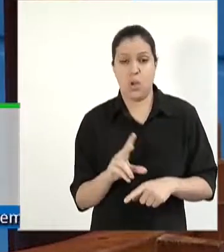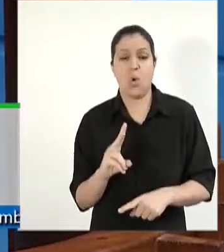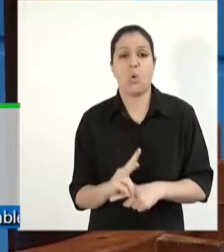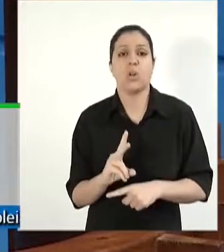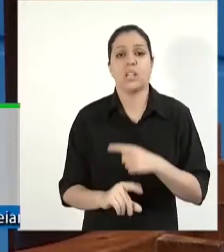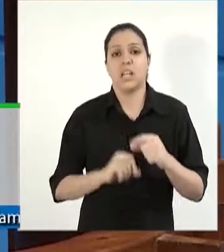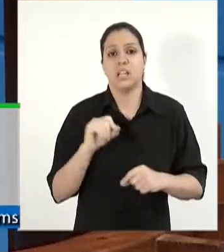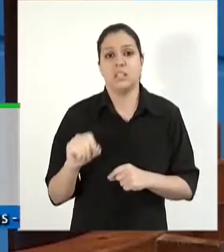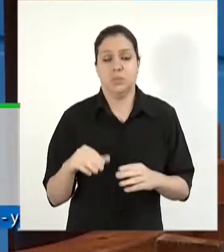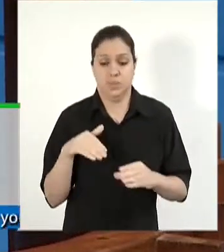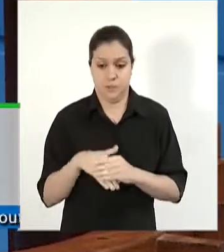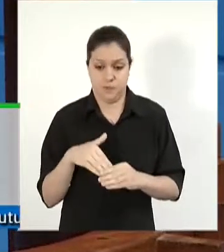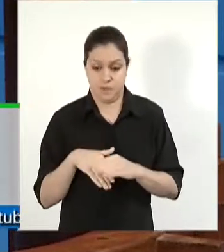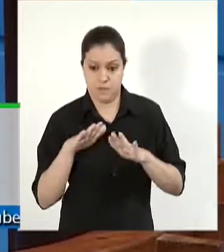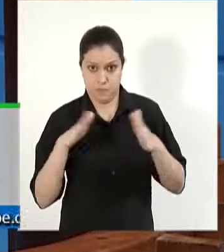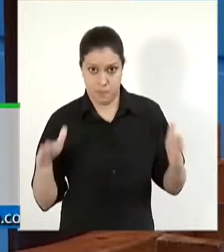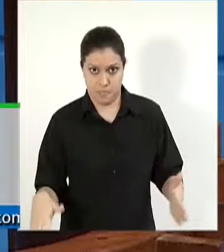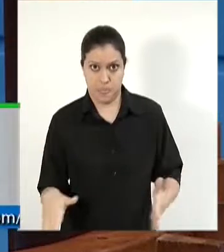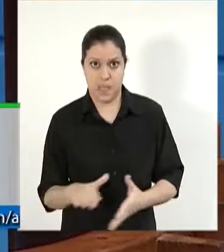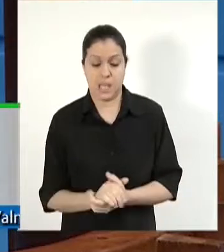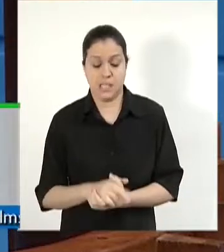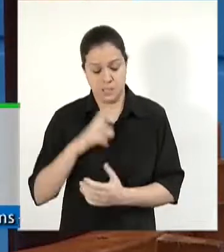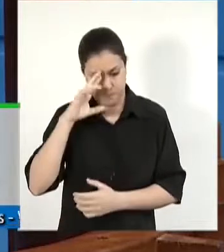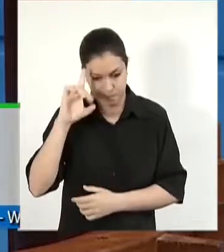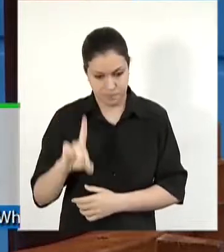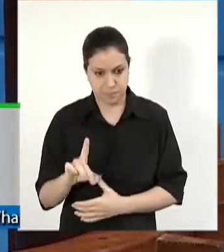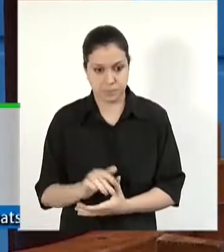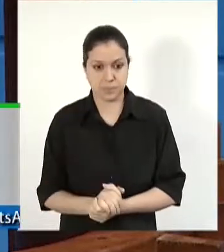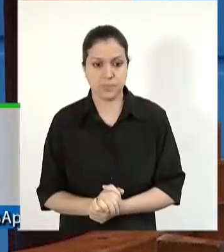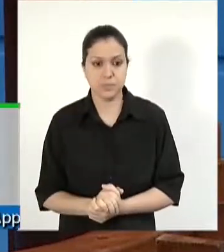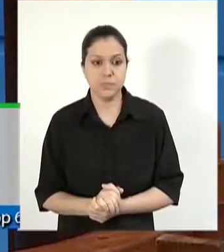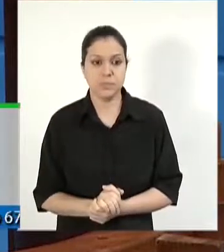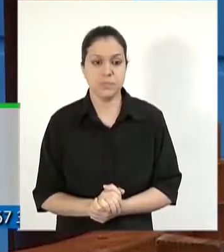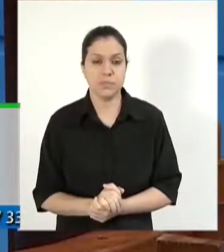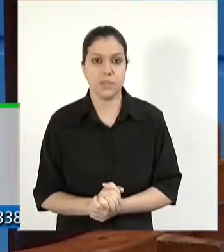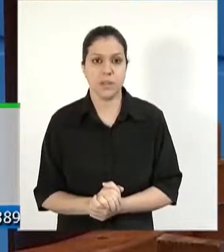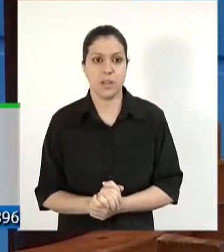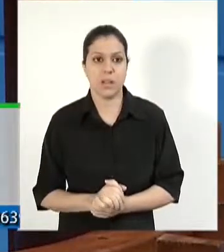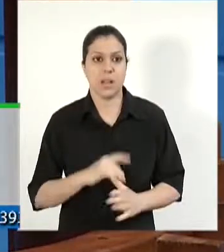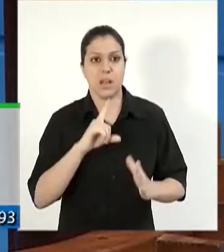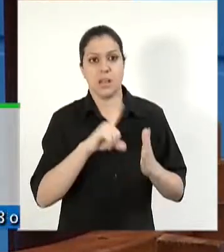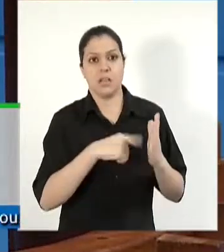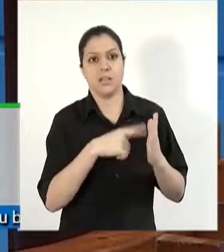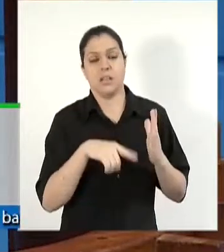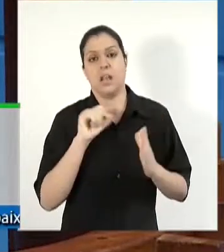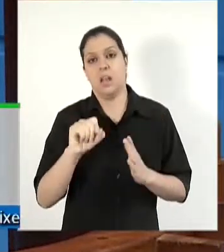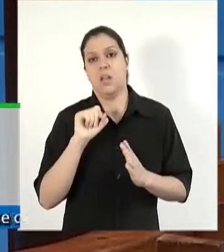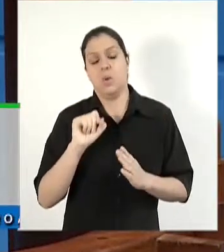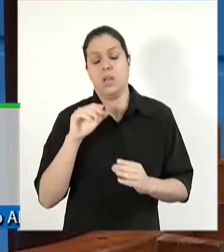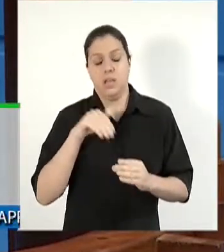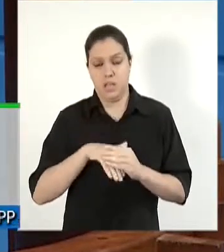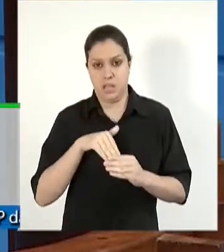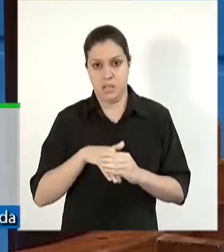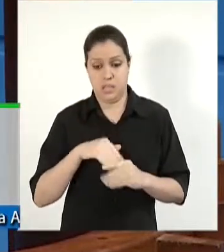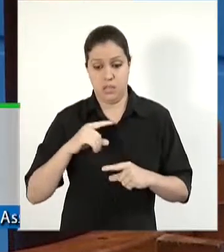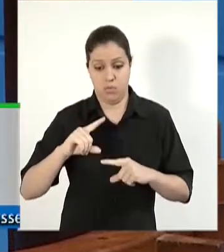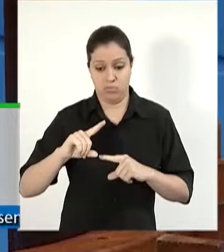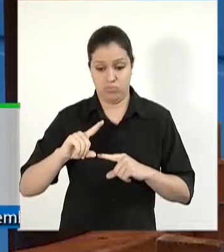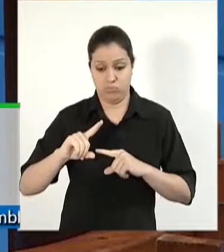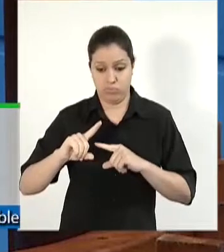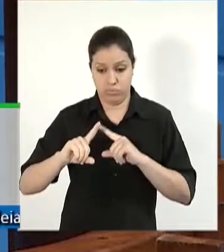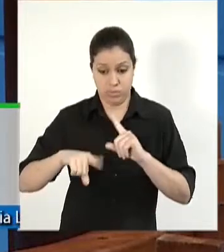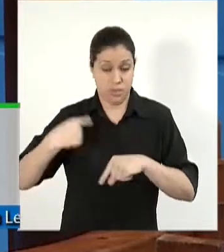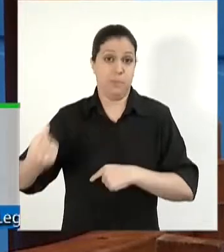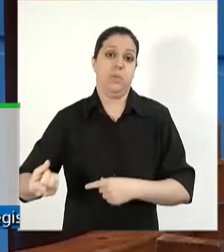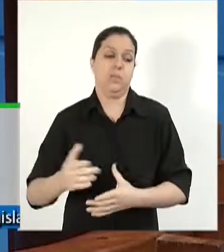mesas das casas legislativas, veda a recondução para o mesmo cargo na eleição imediatamente subsequente. Não é